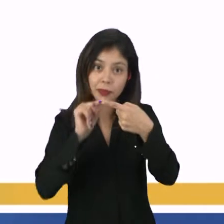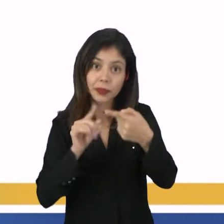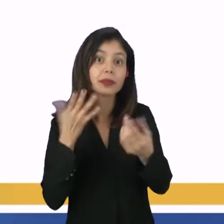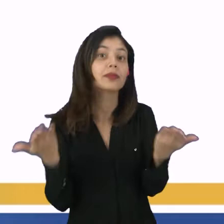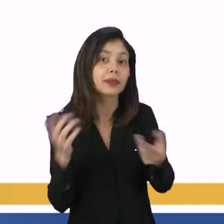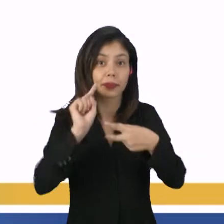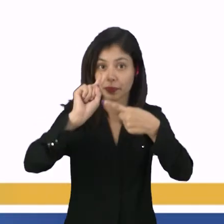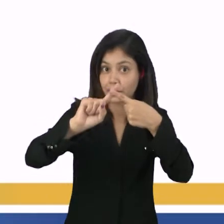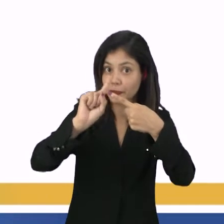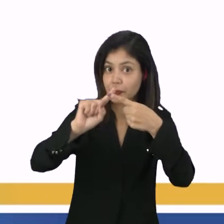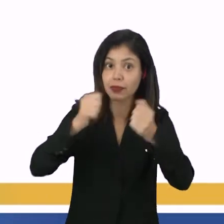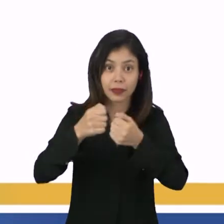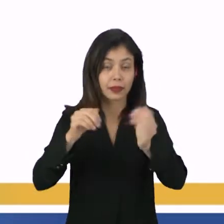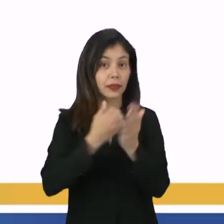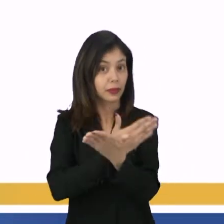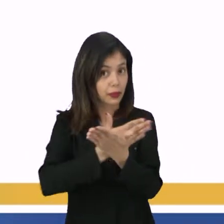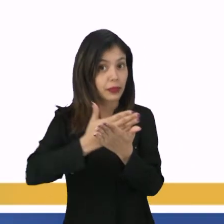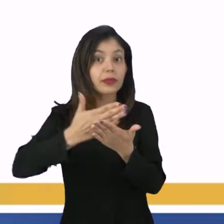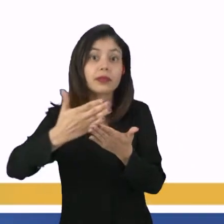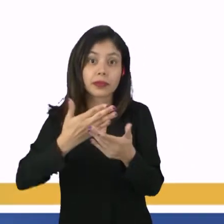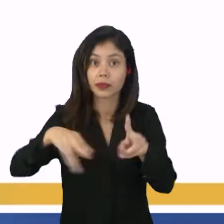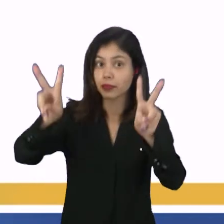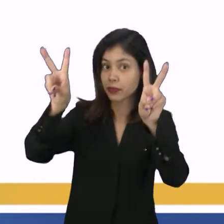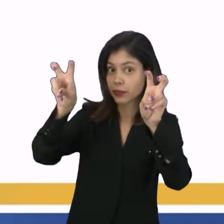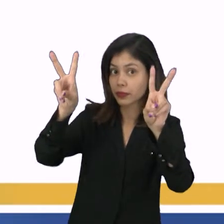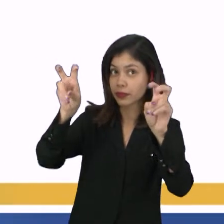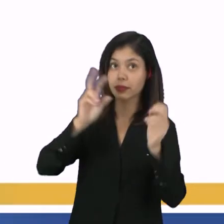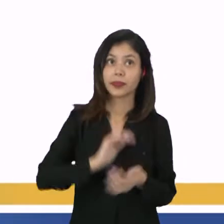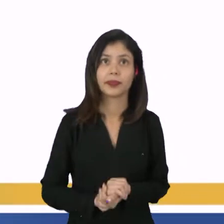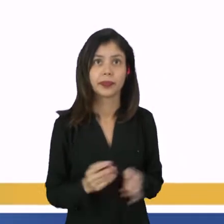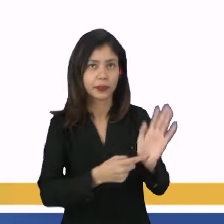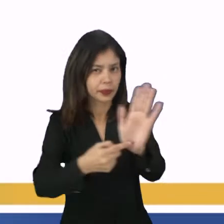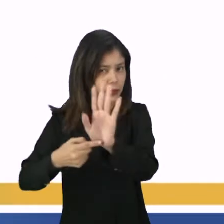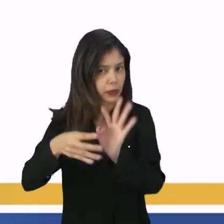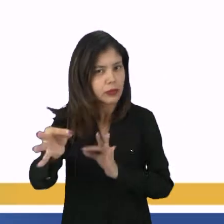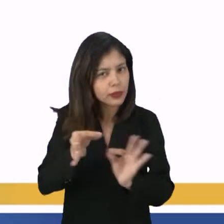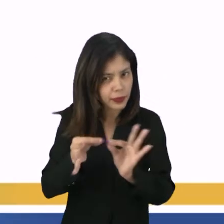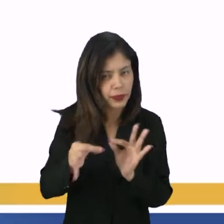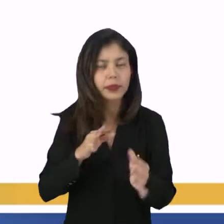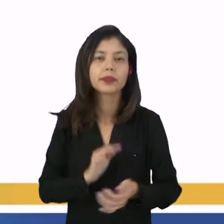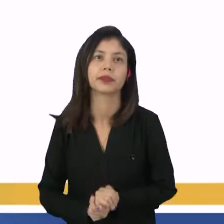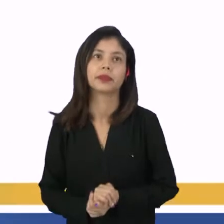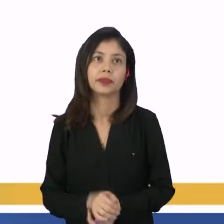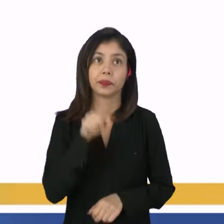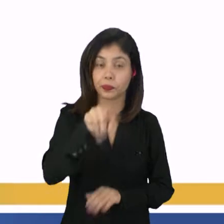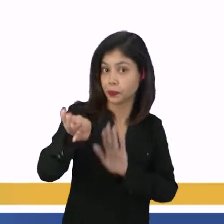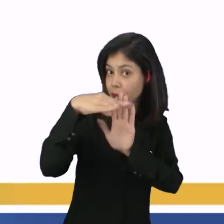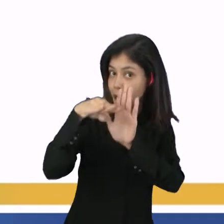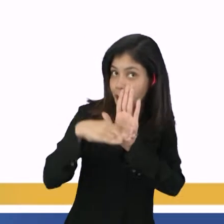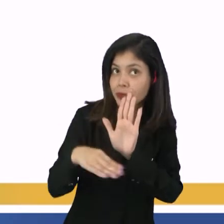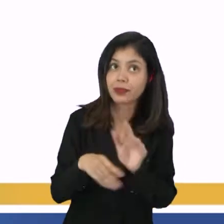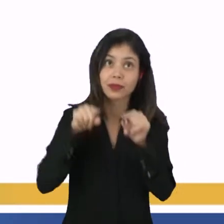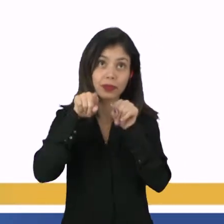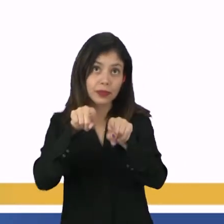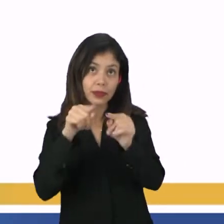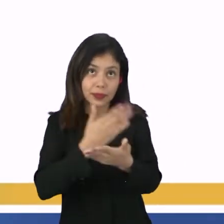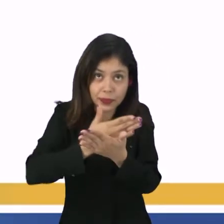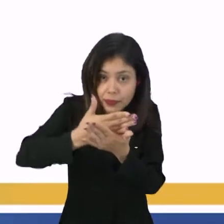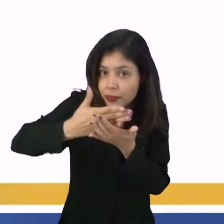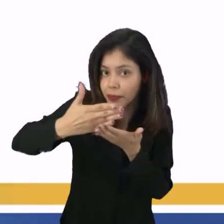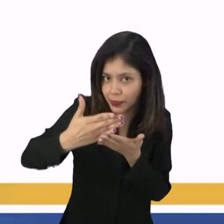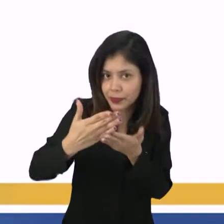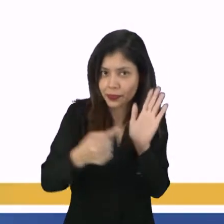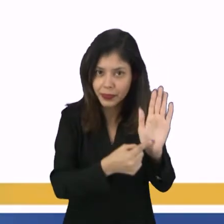em abertura, introdução ao tema e apresentação do plano de exposição. Nessas etapas, você dá